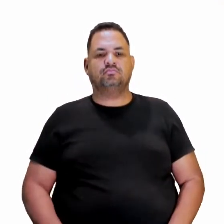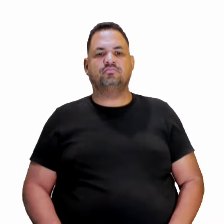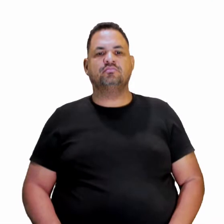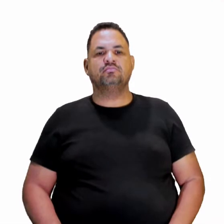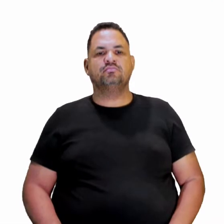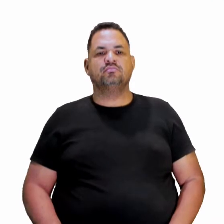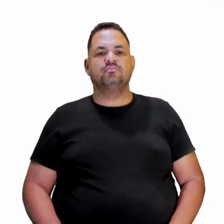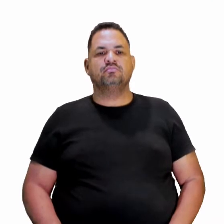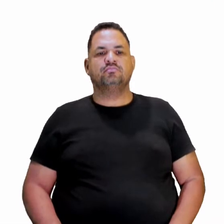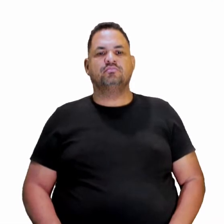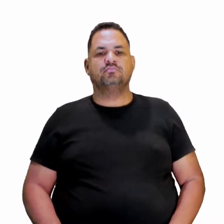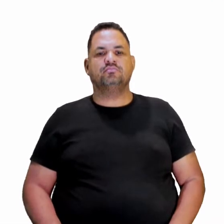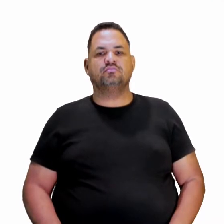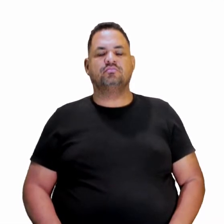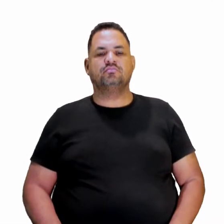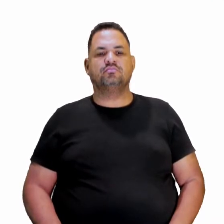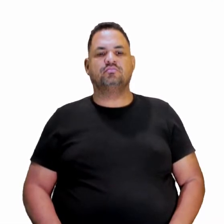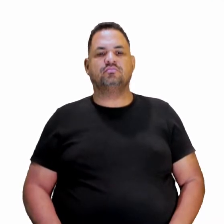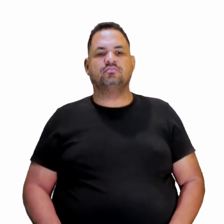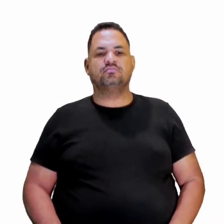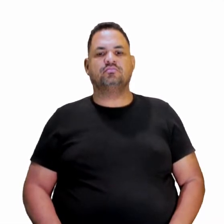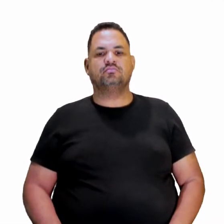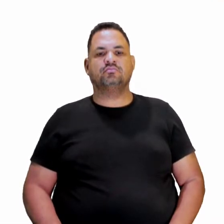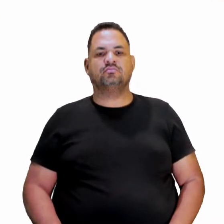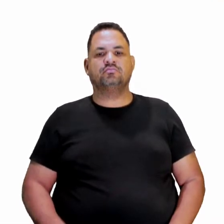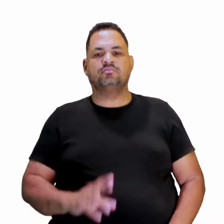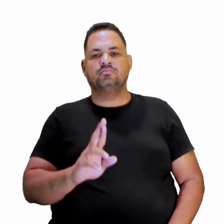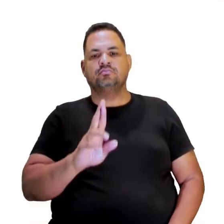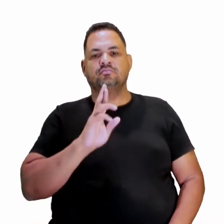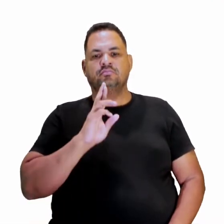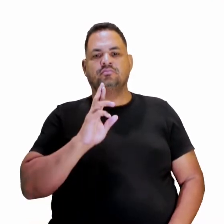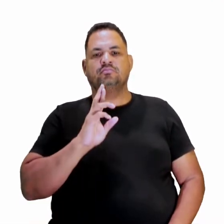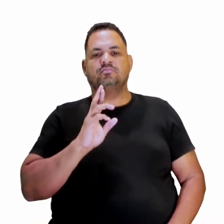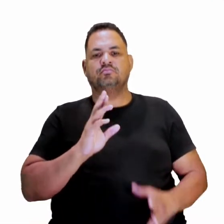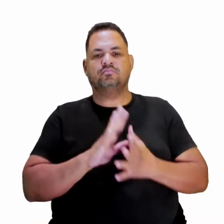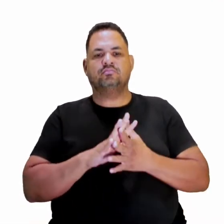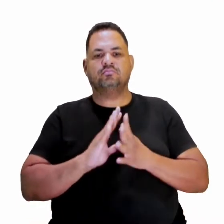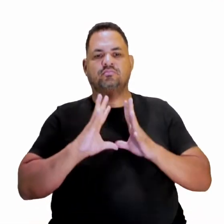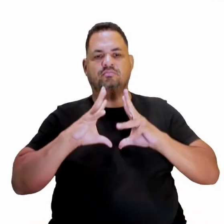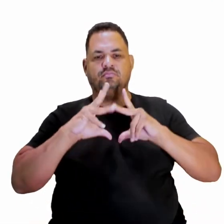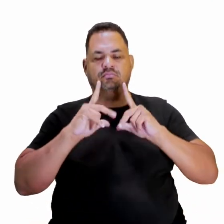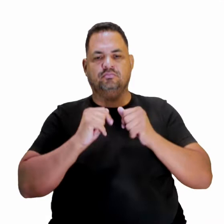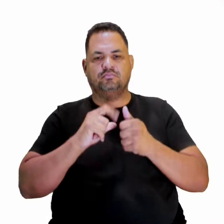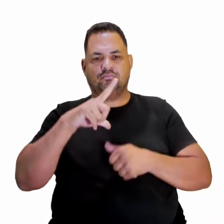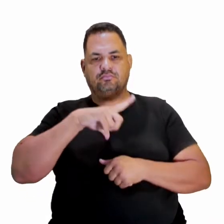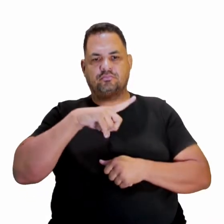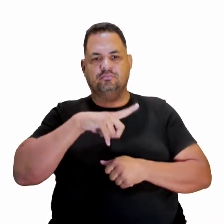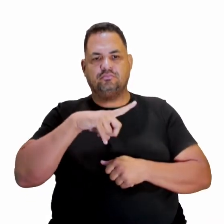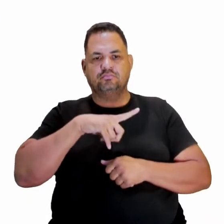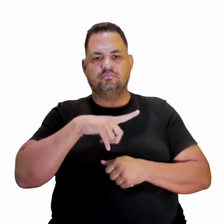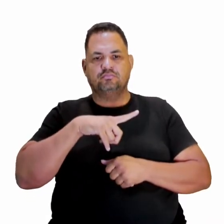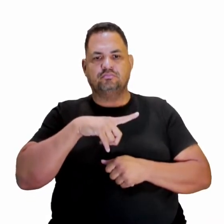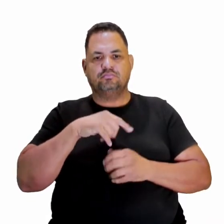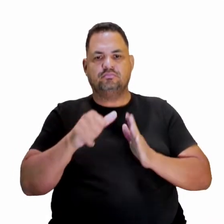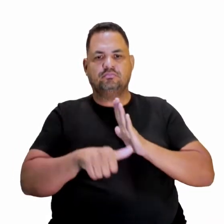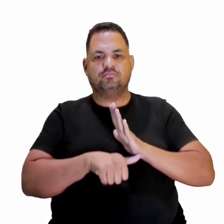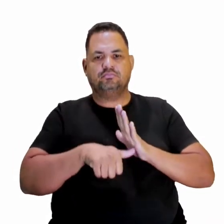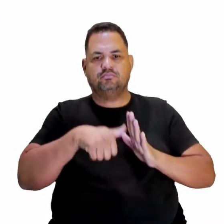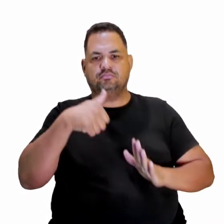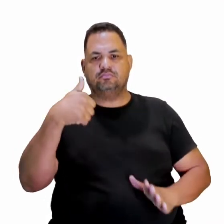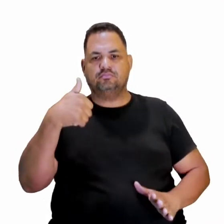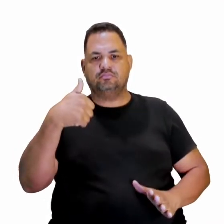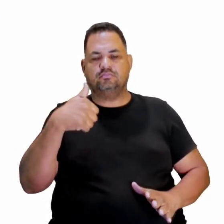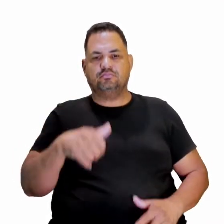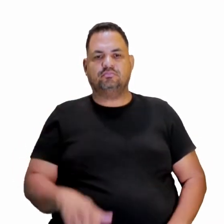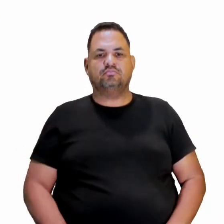I went fishing. Aqui é uma resposta completíssima, porque você tem aqui, em primeiro,